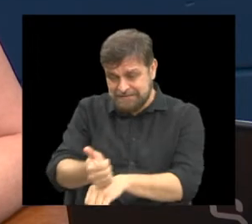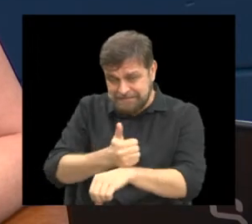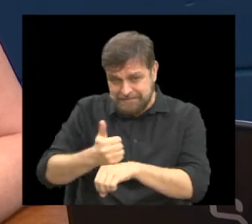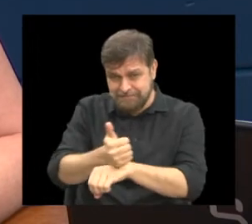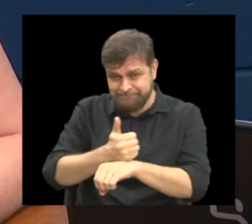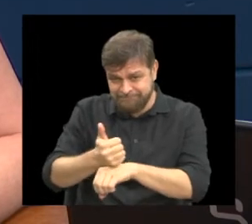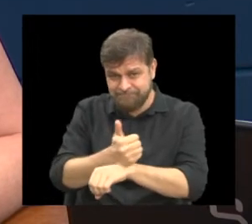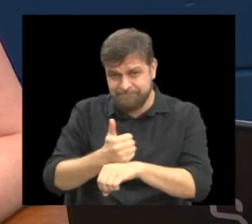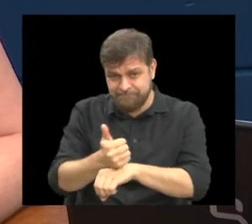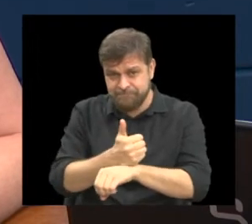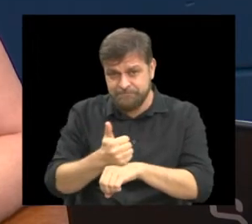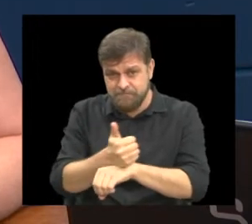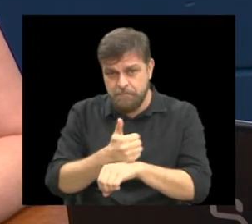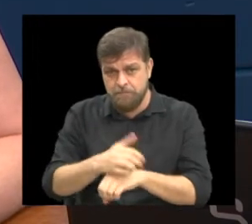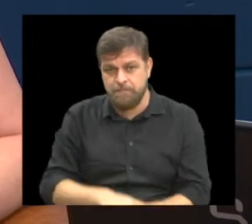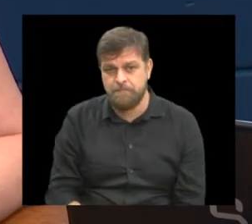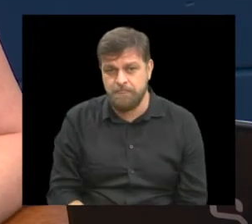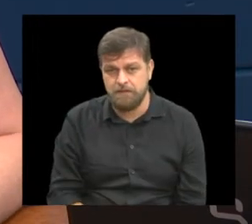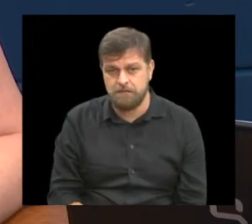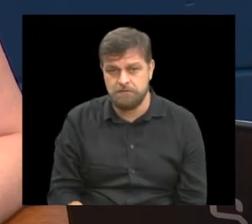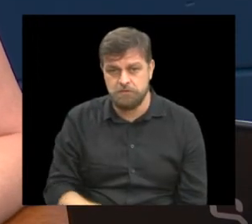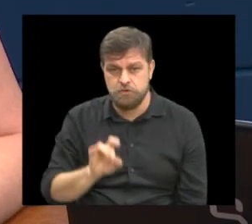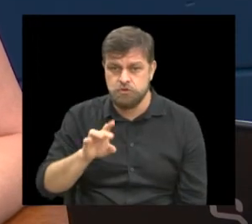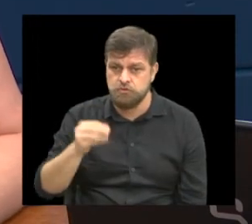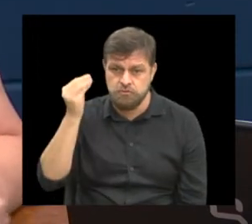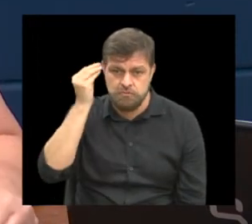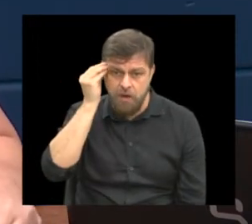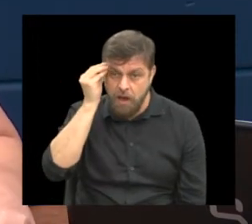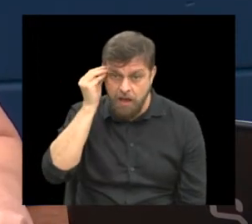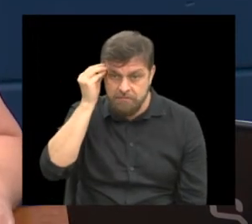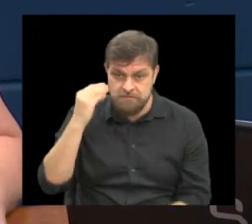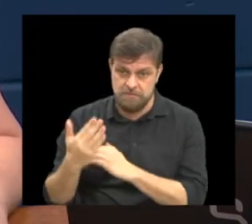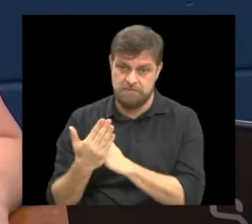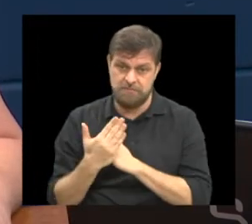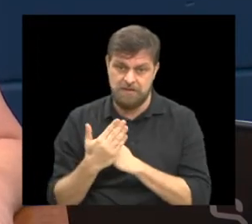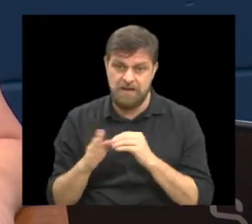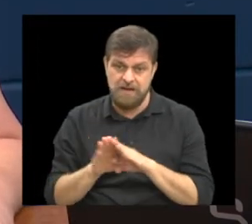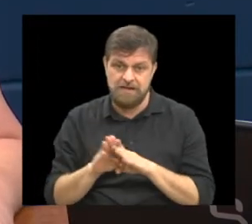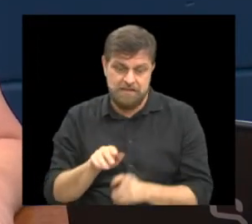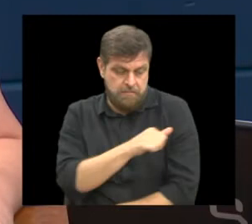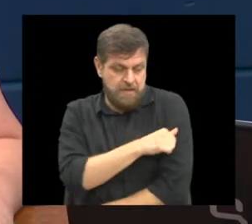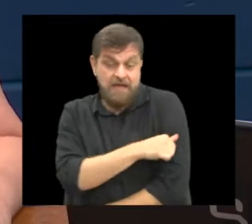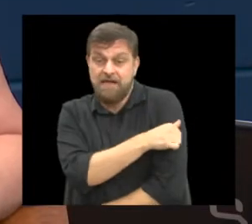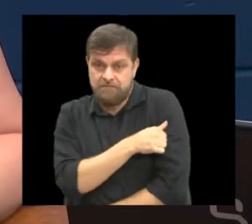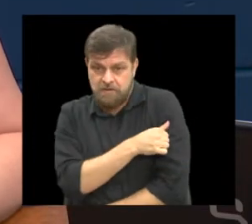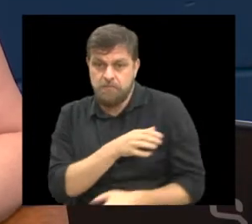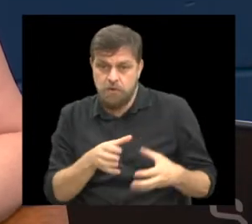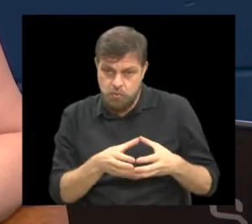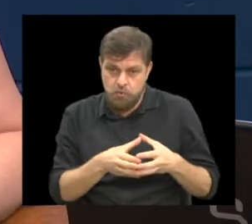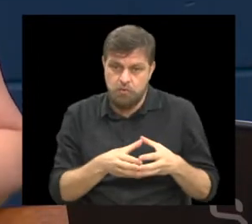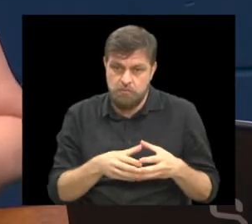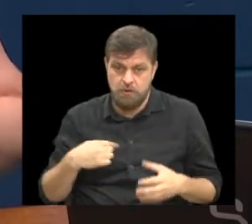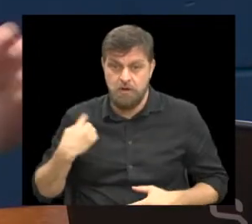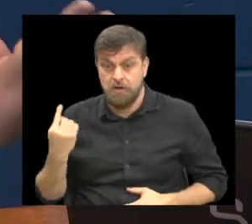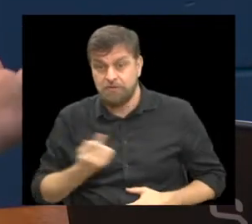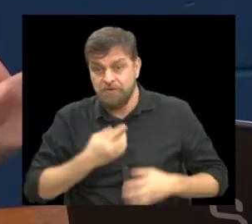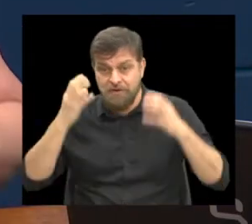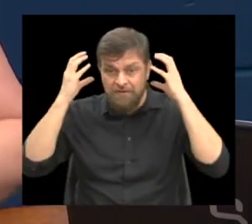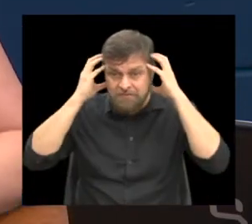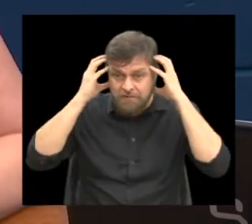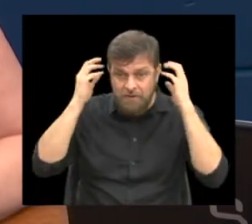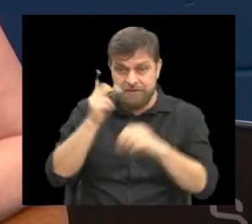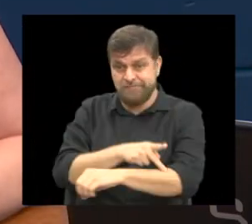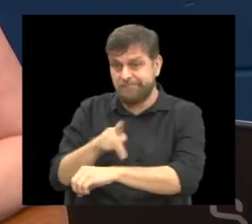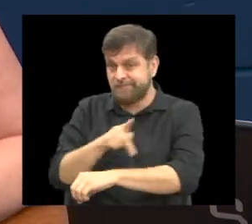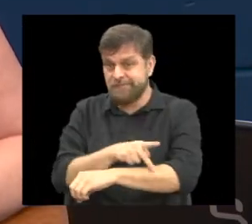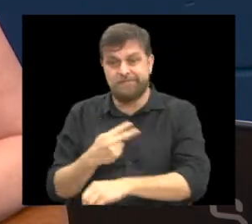profissional é só a psiquiatra que pode nos ajudar e a equipe de enfermagem que tem lá. A gente, enquanto fono, enquanto pedagoga,